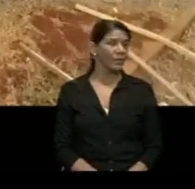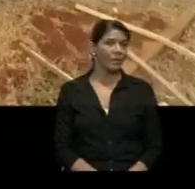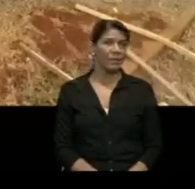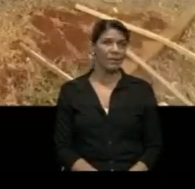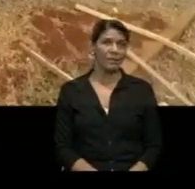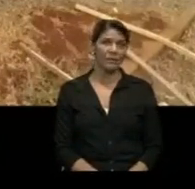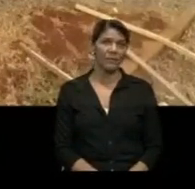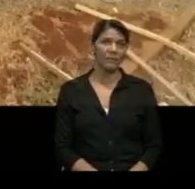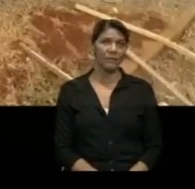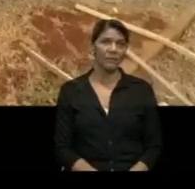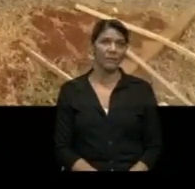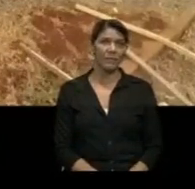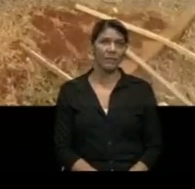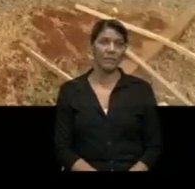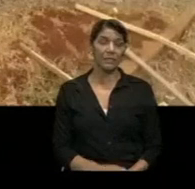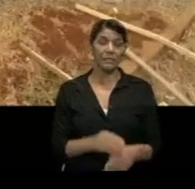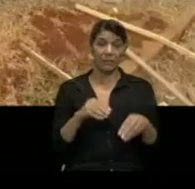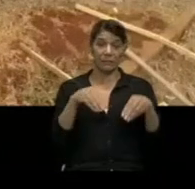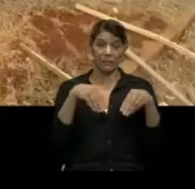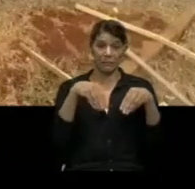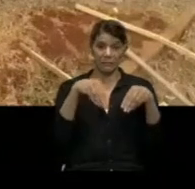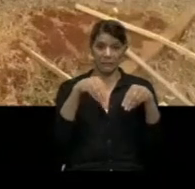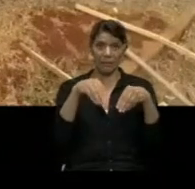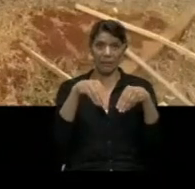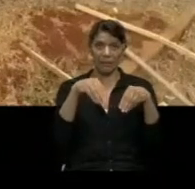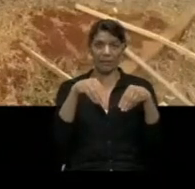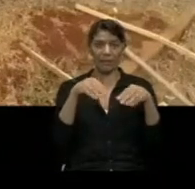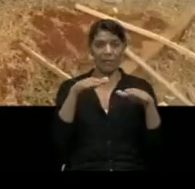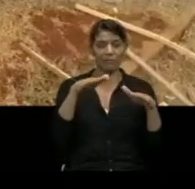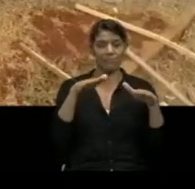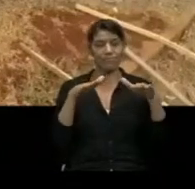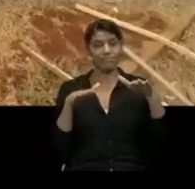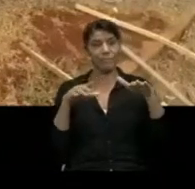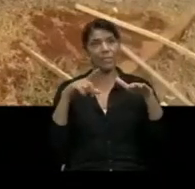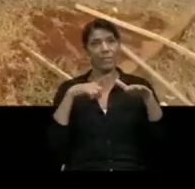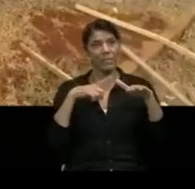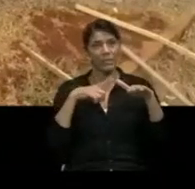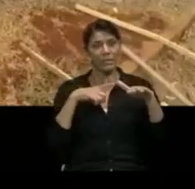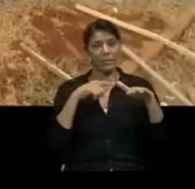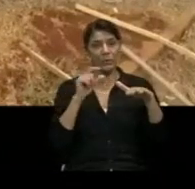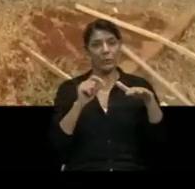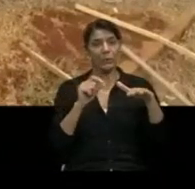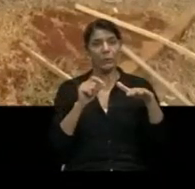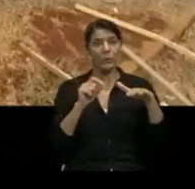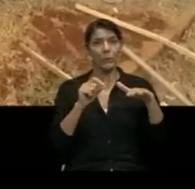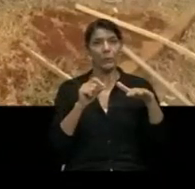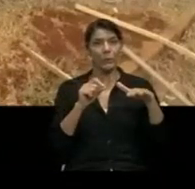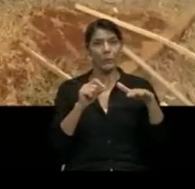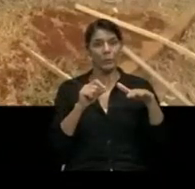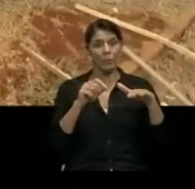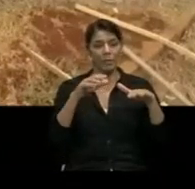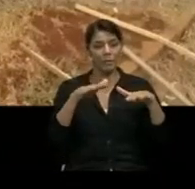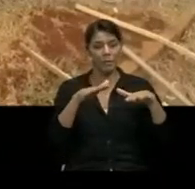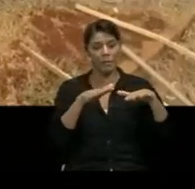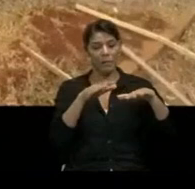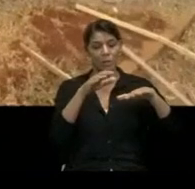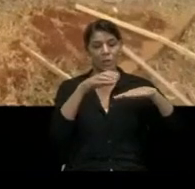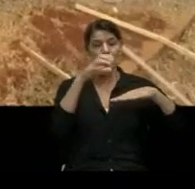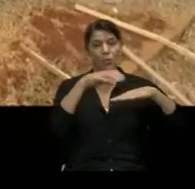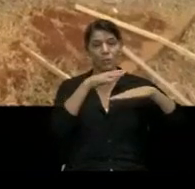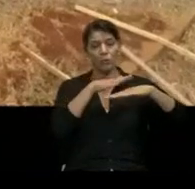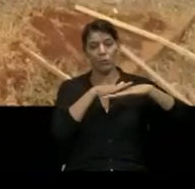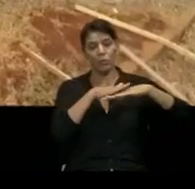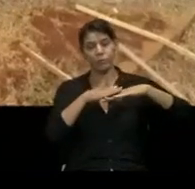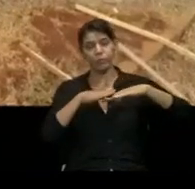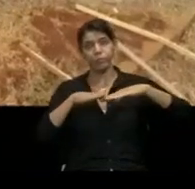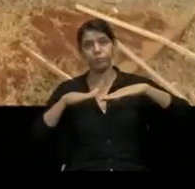esse terreno ele tinha uma caída, ele era bem inclinado, né? Então ele tinha como se fosse um canal para chuva, por conta da chuva,